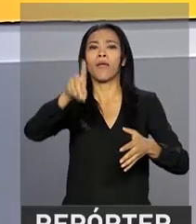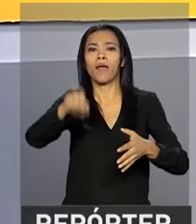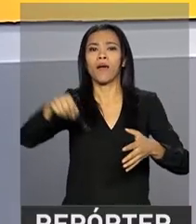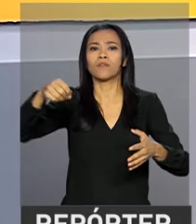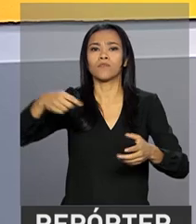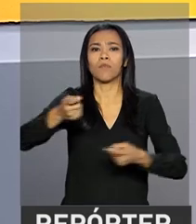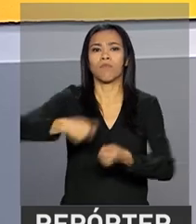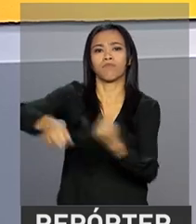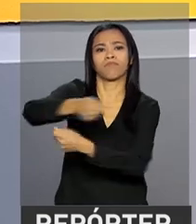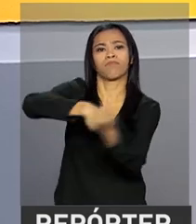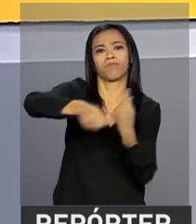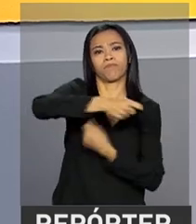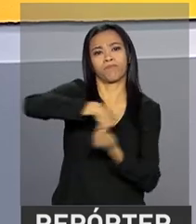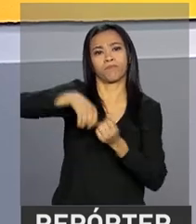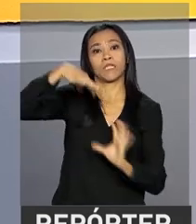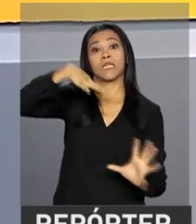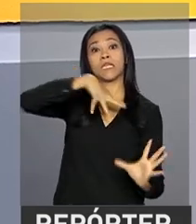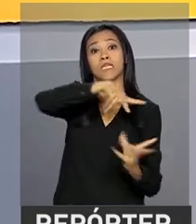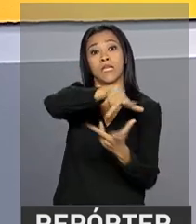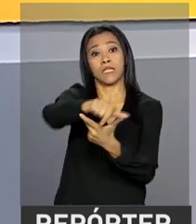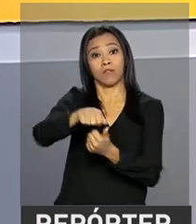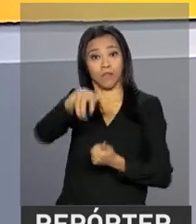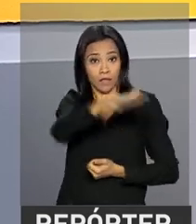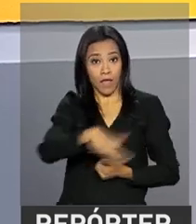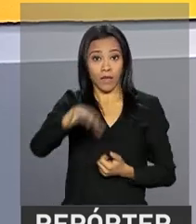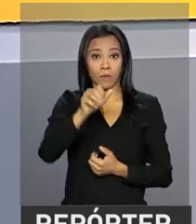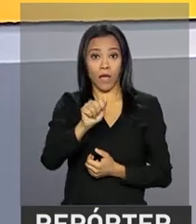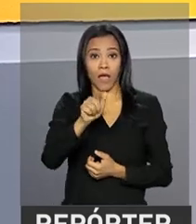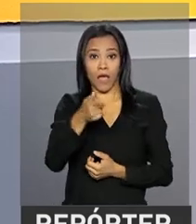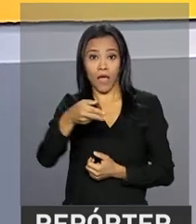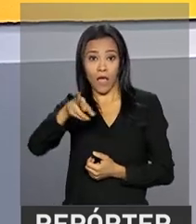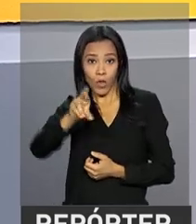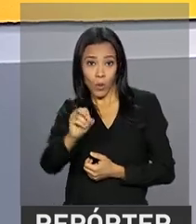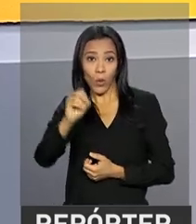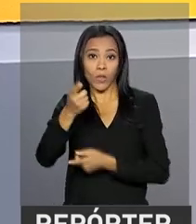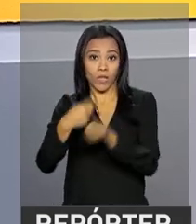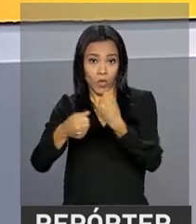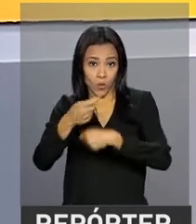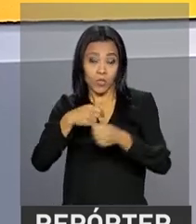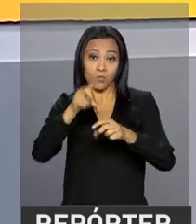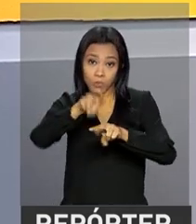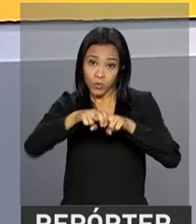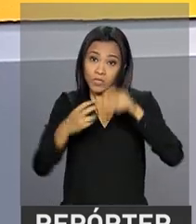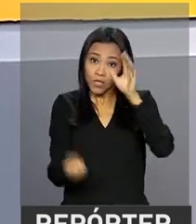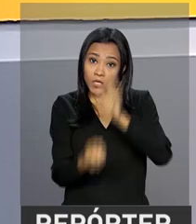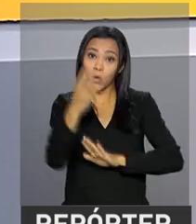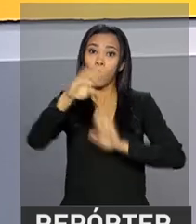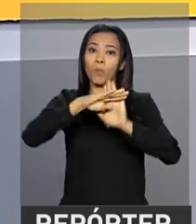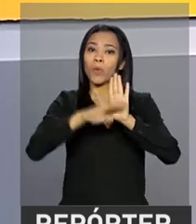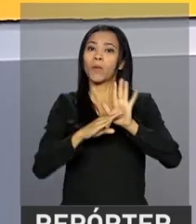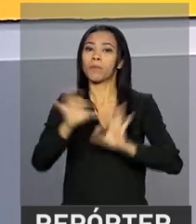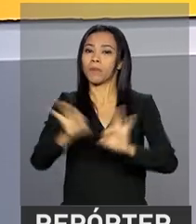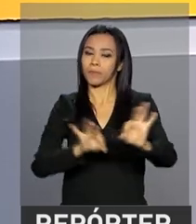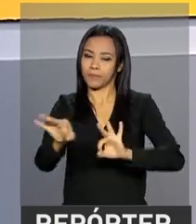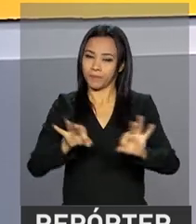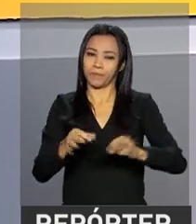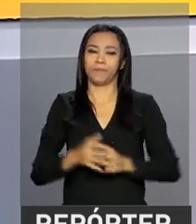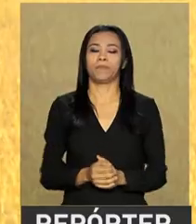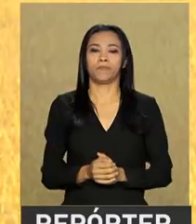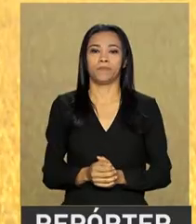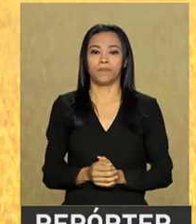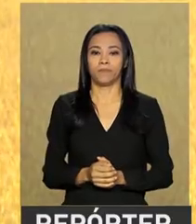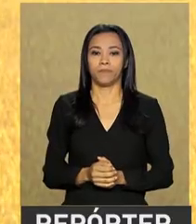do agronegócio e para esse ministério da agricultura e pecuária criou um plano chamado o melhor do agro brasileiro